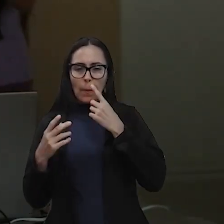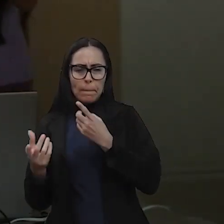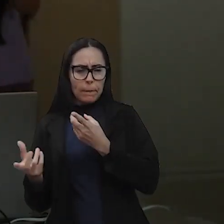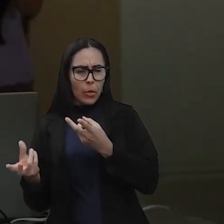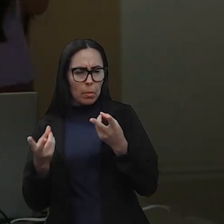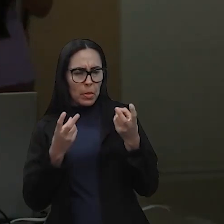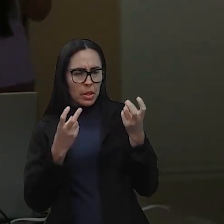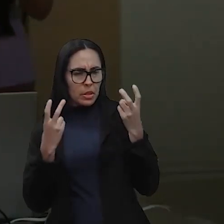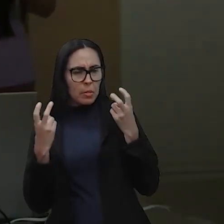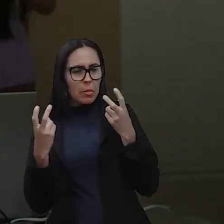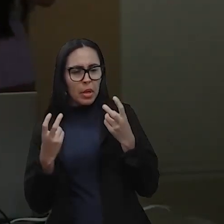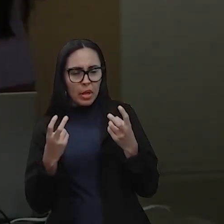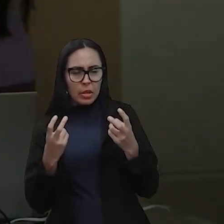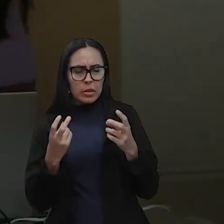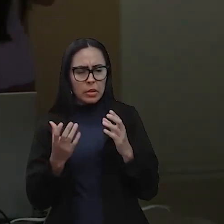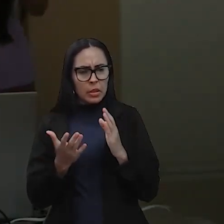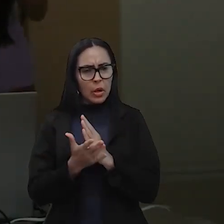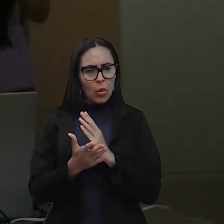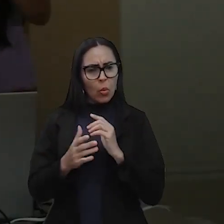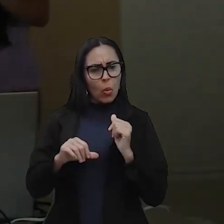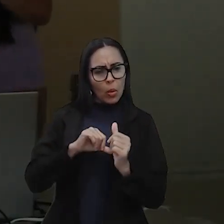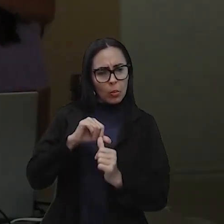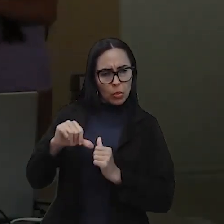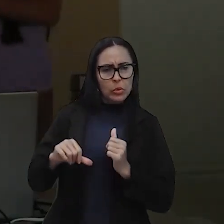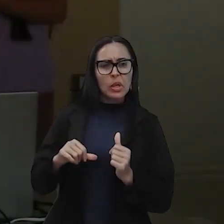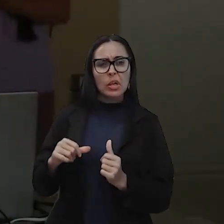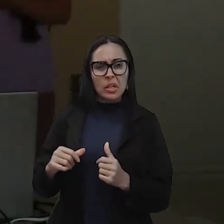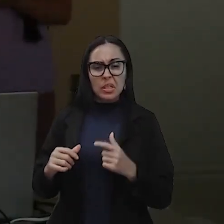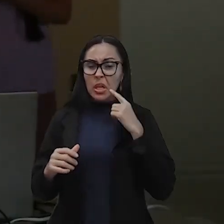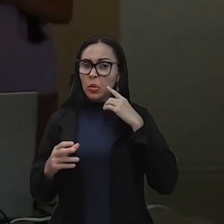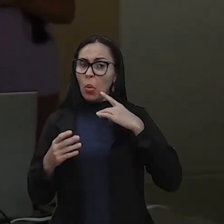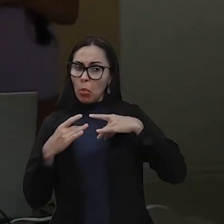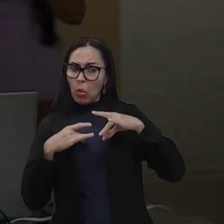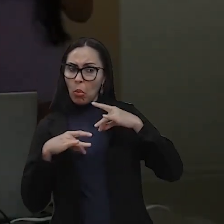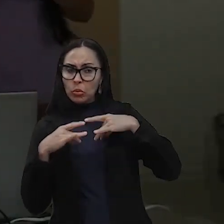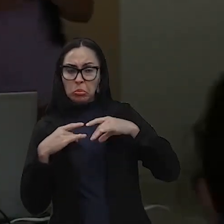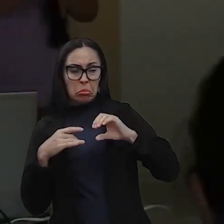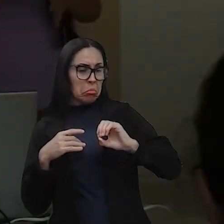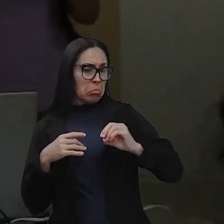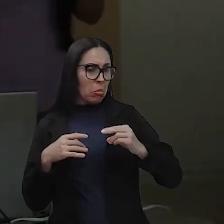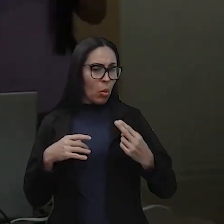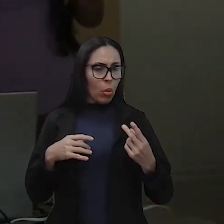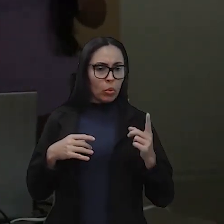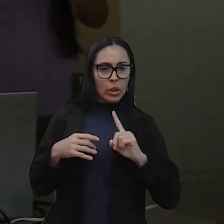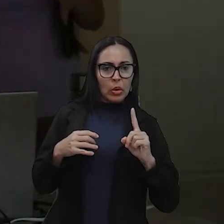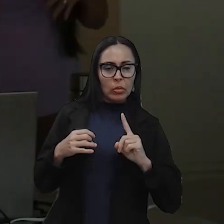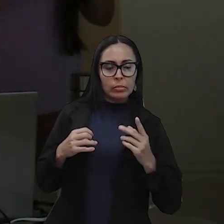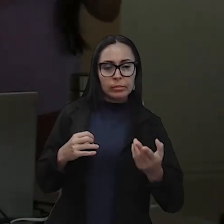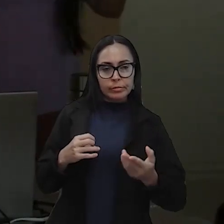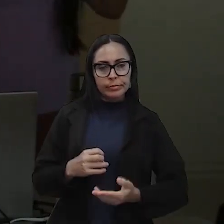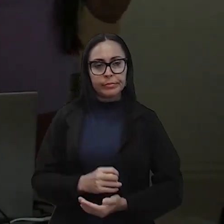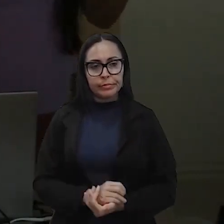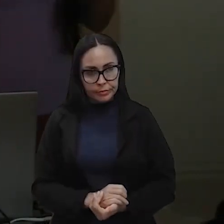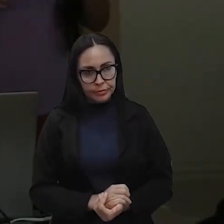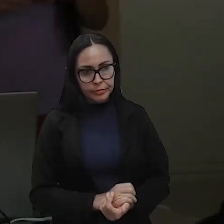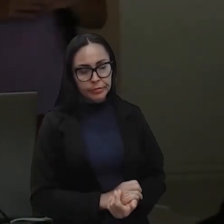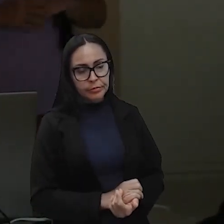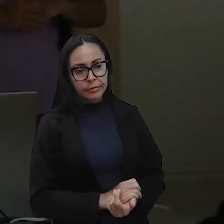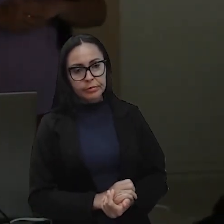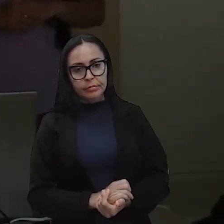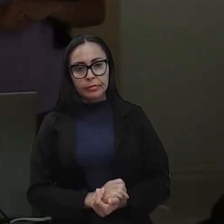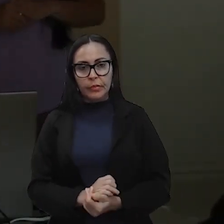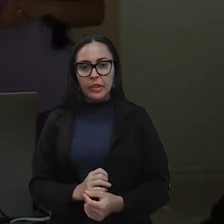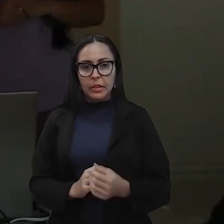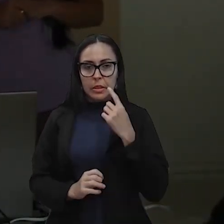alteração cancerígena ou não. Alguma alteração hormonal que aí o organismo perca o potencial de identificar que esses hormônios estão